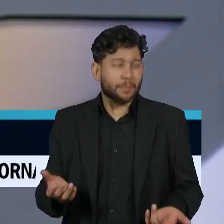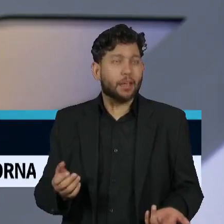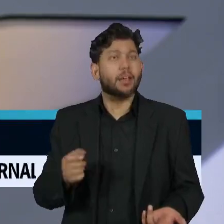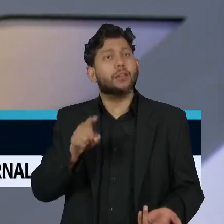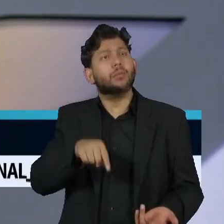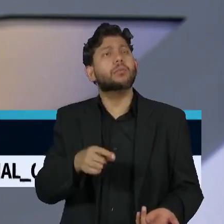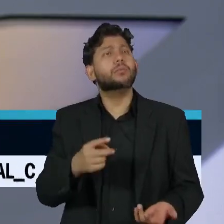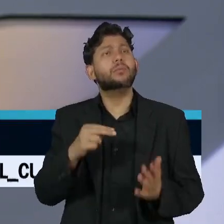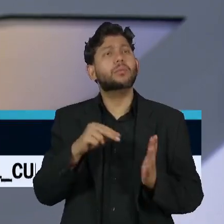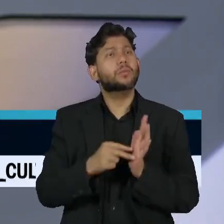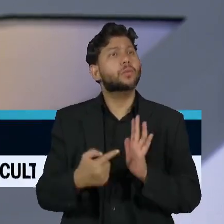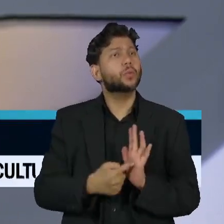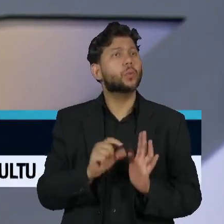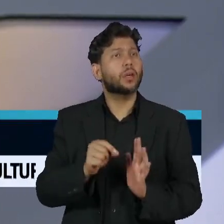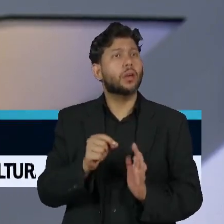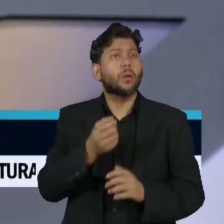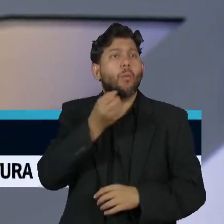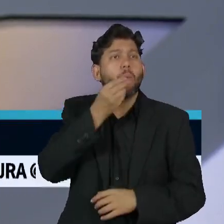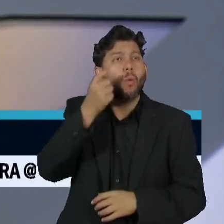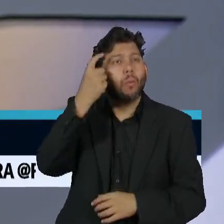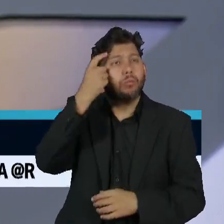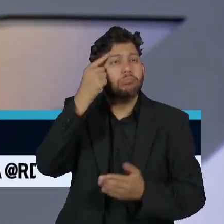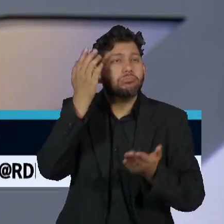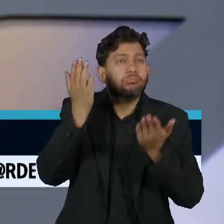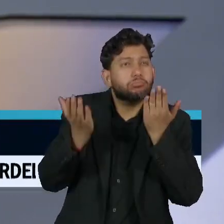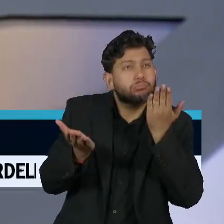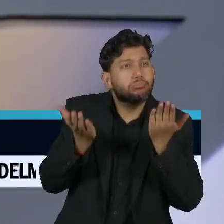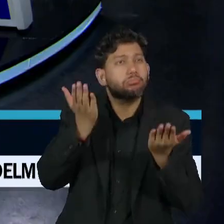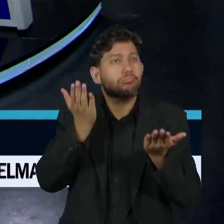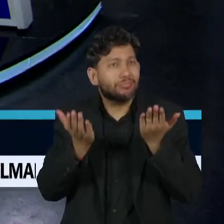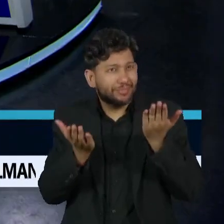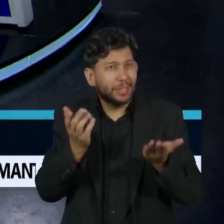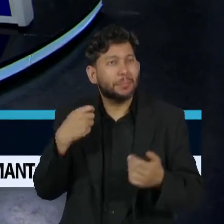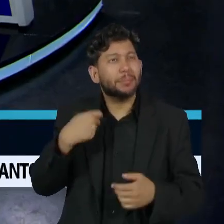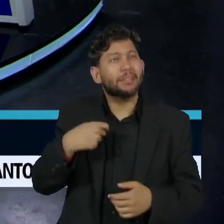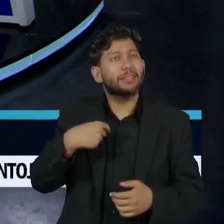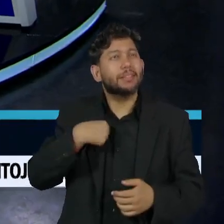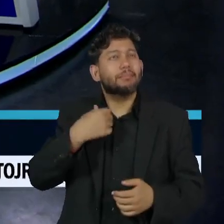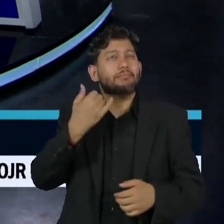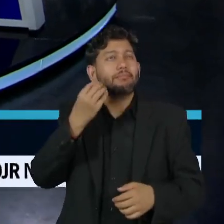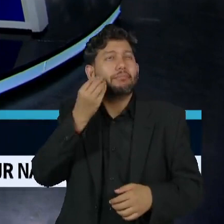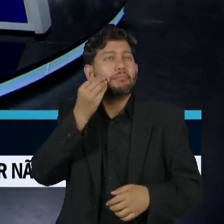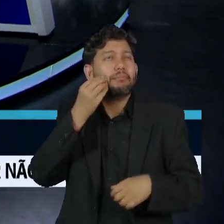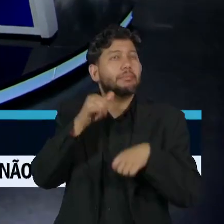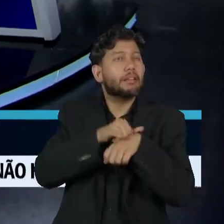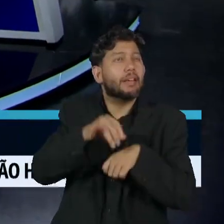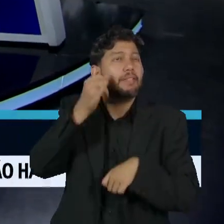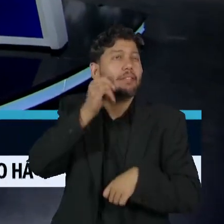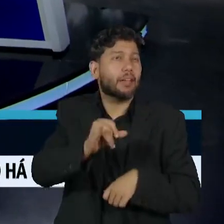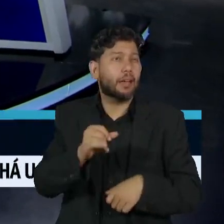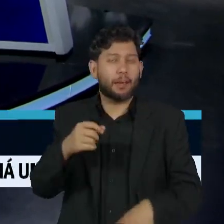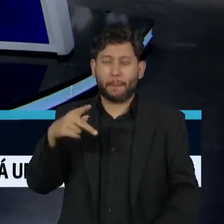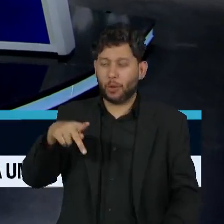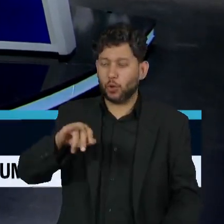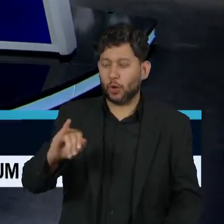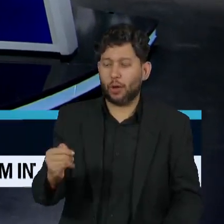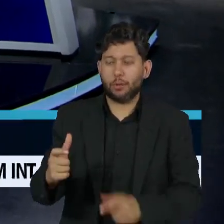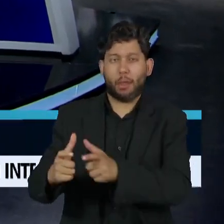isso quer dizer o o bom senso deveria caminhar em se evitar que a pejotização